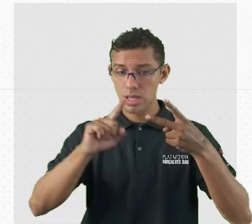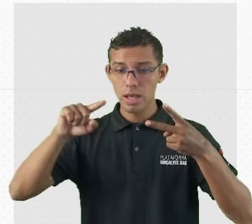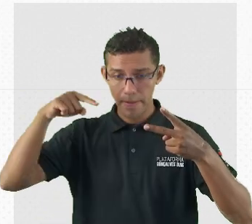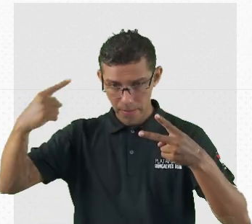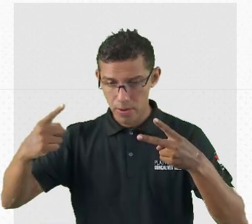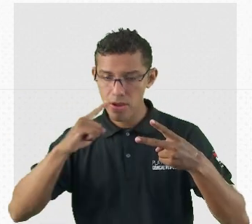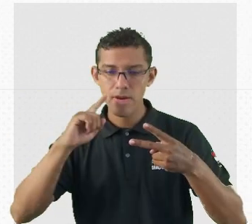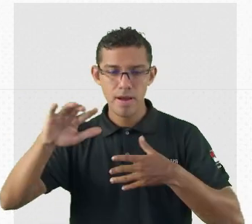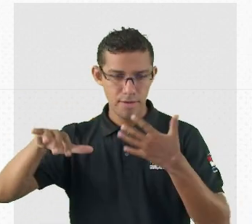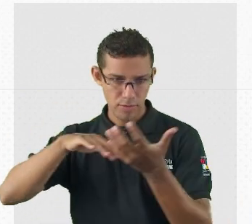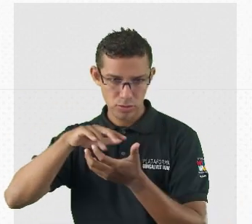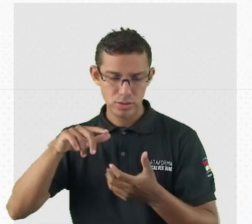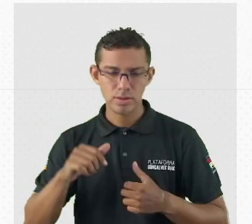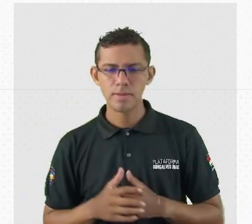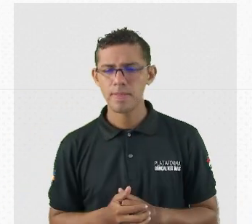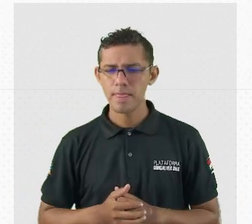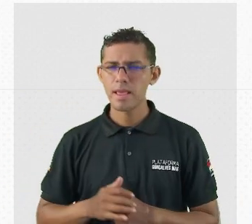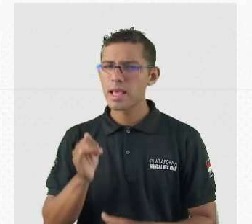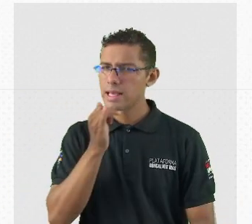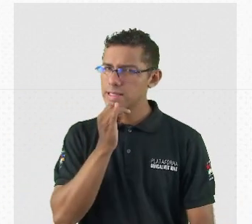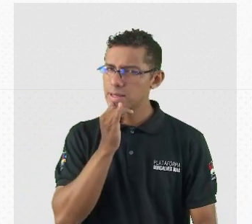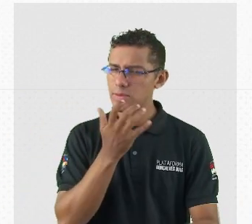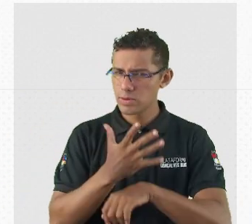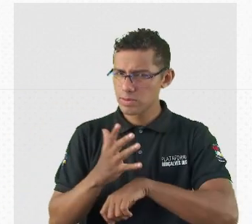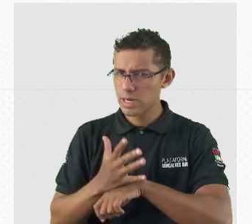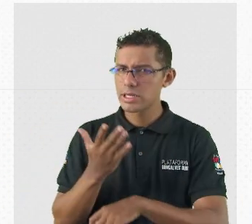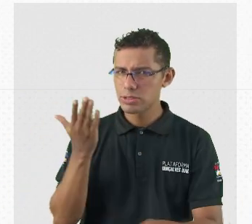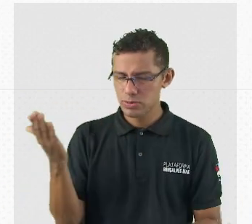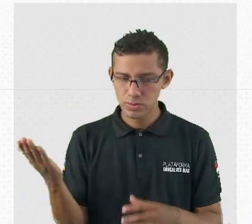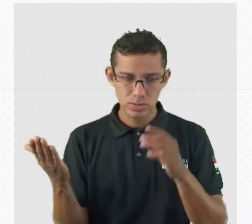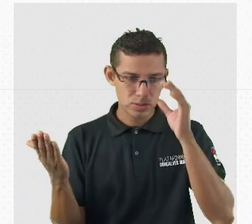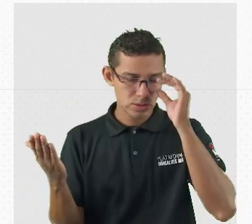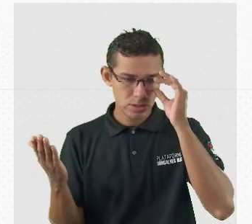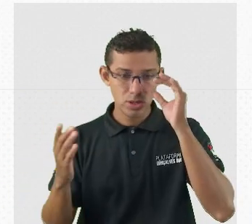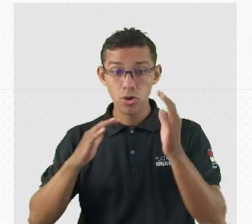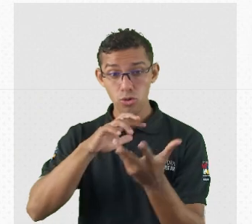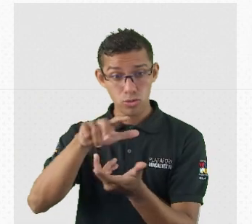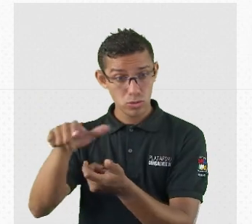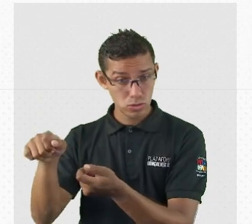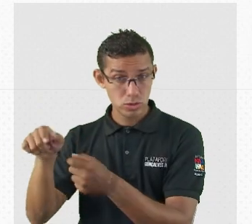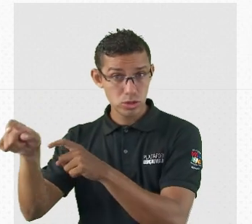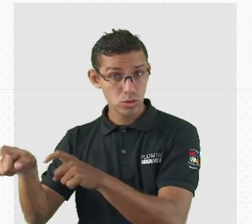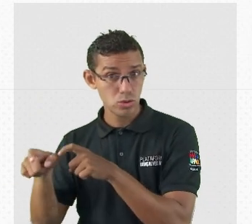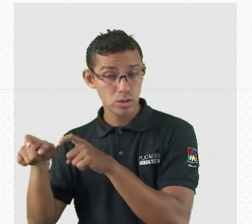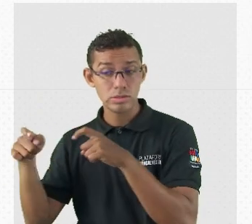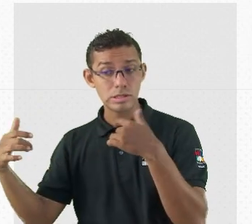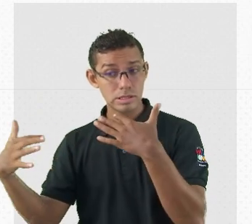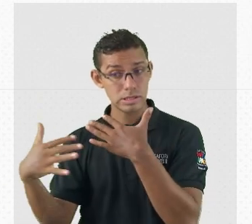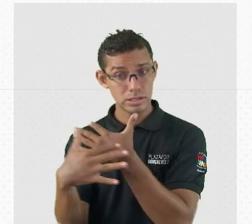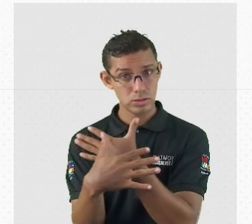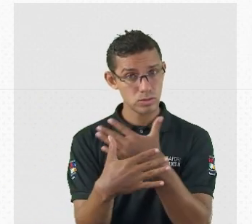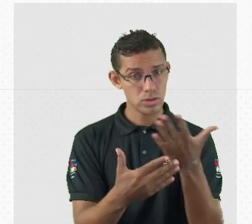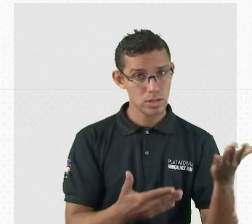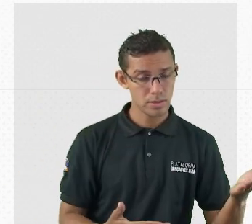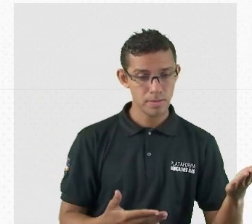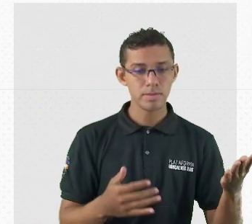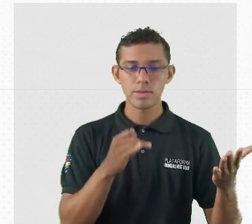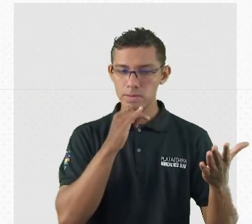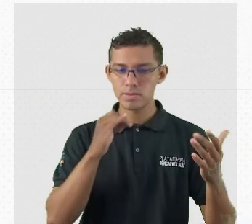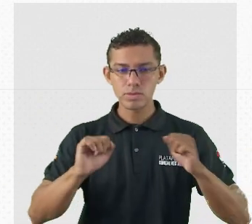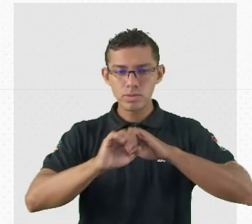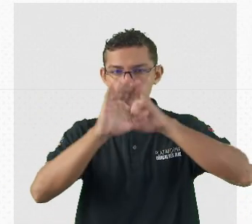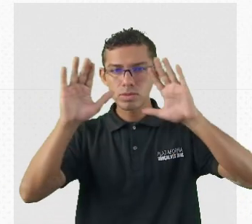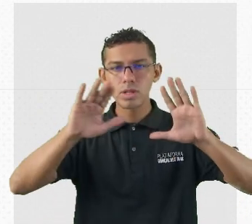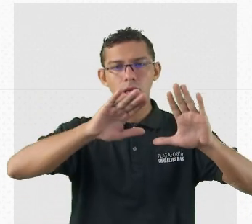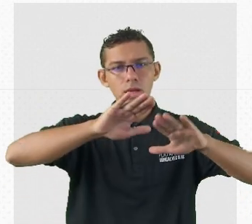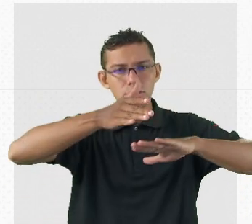né, as revoluções. Marcos, me dê alguns exemplos práticos disso. Nós temos um mundo que deixou de ser rural para se tornar urbano, nós temos claras mudanças